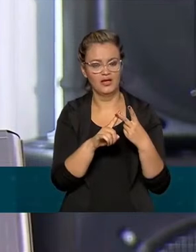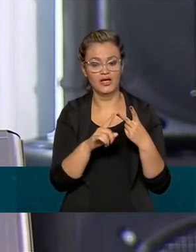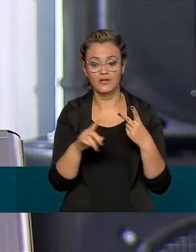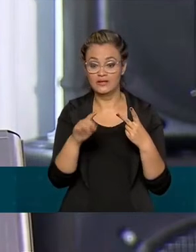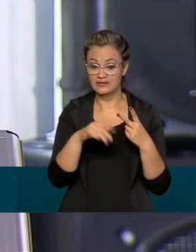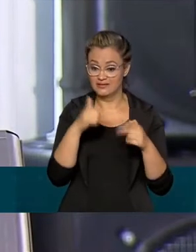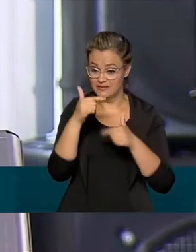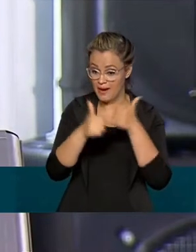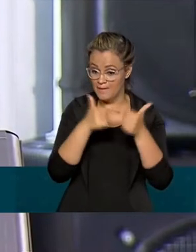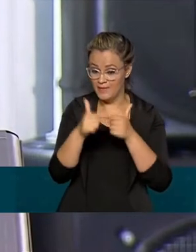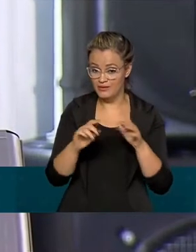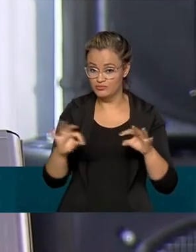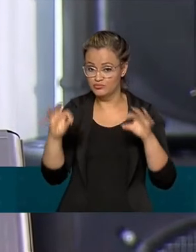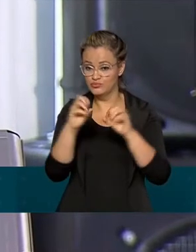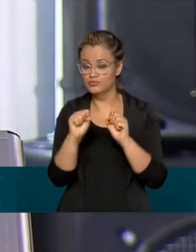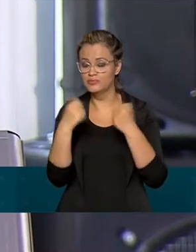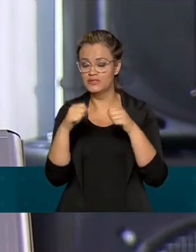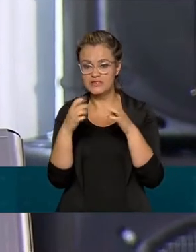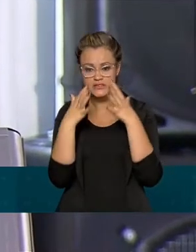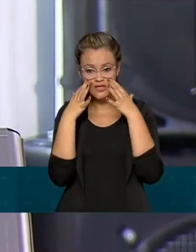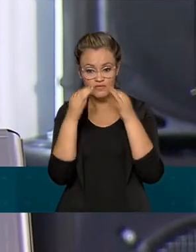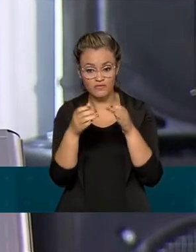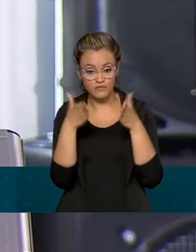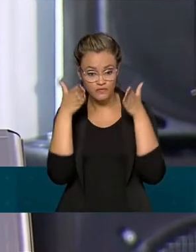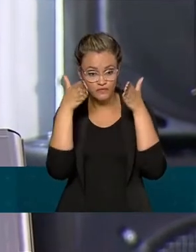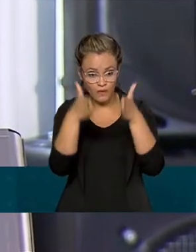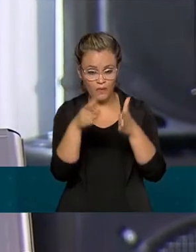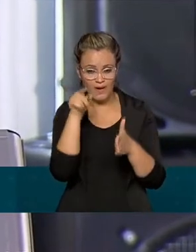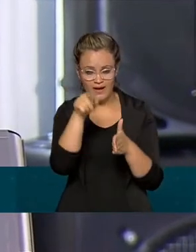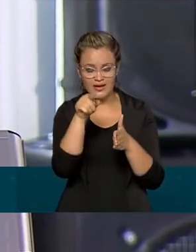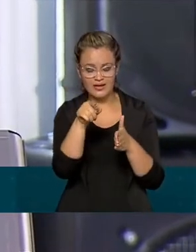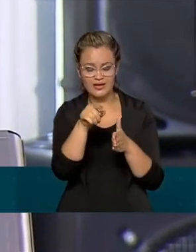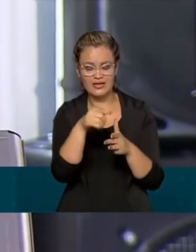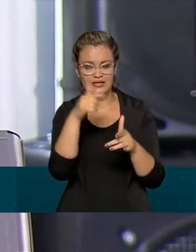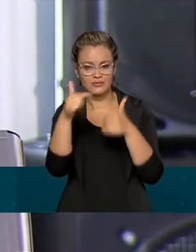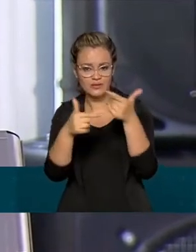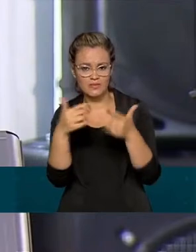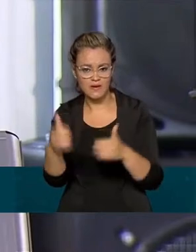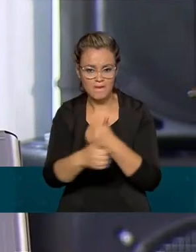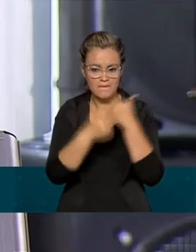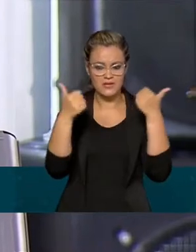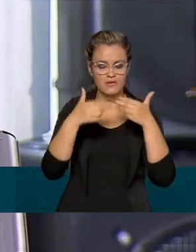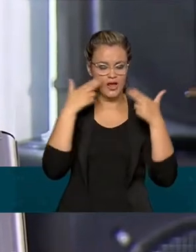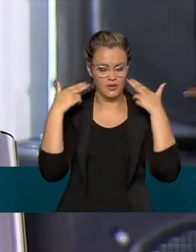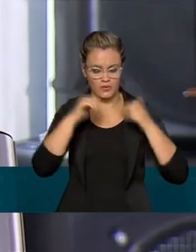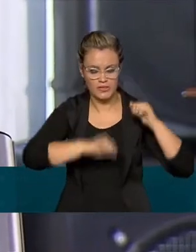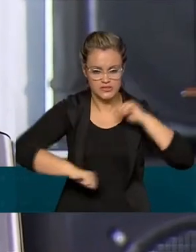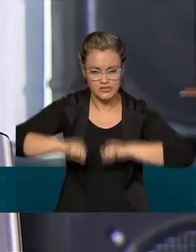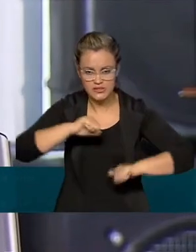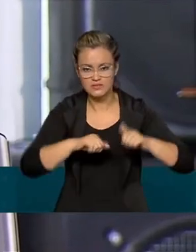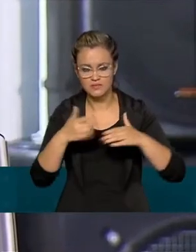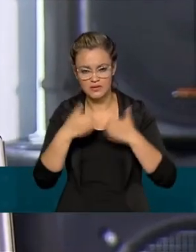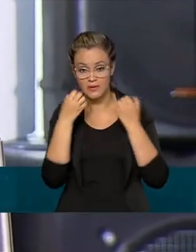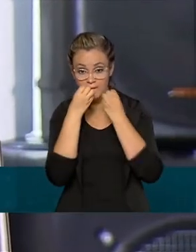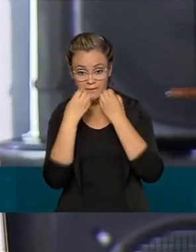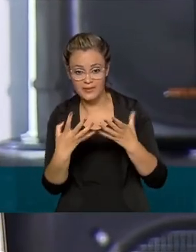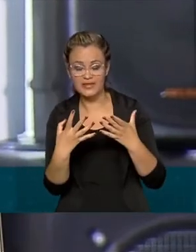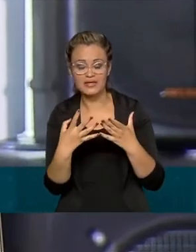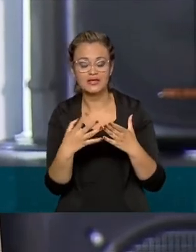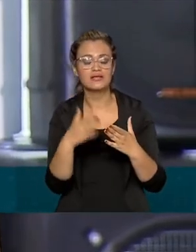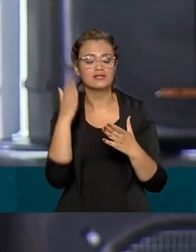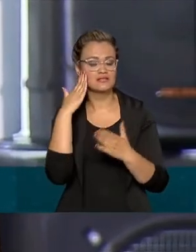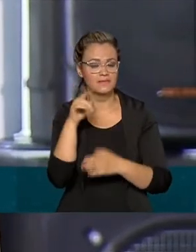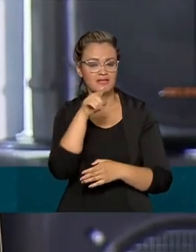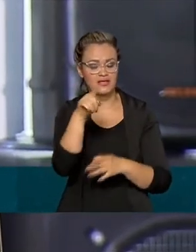o trabalho deveria estar direcionado para aumentar a operacionalidade do Exército Brasileiro, buscando